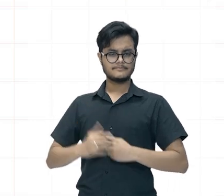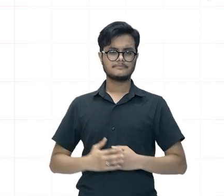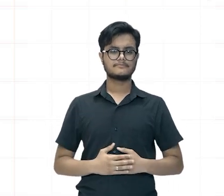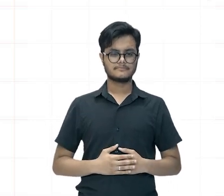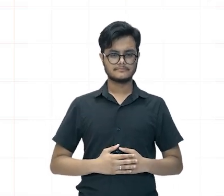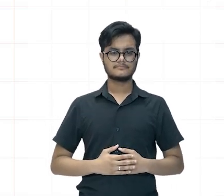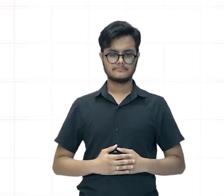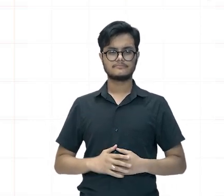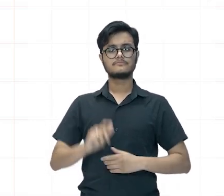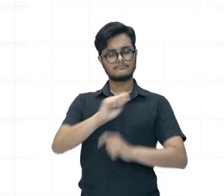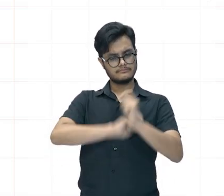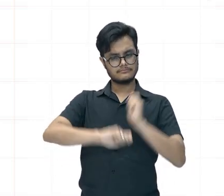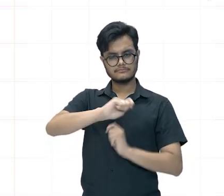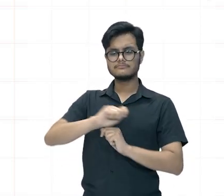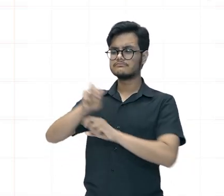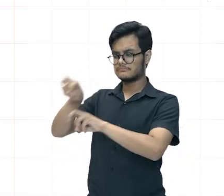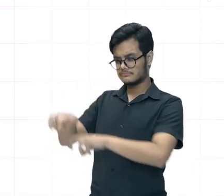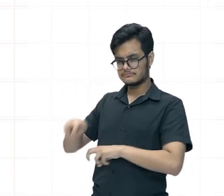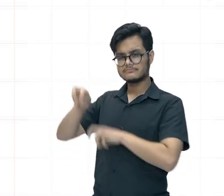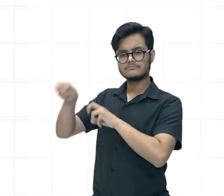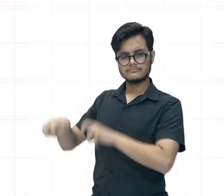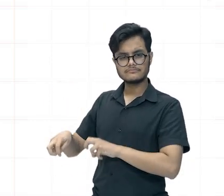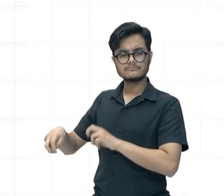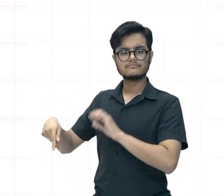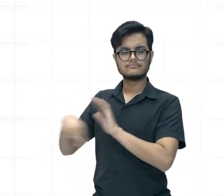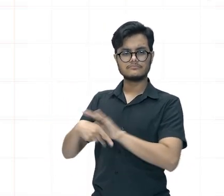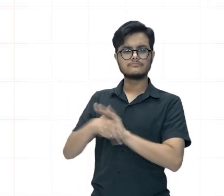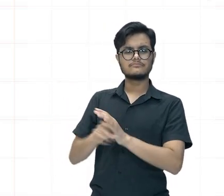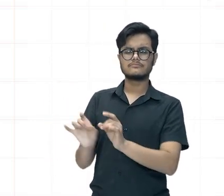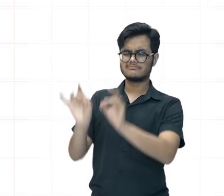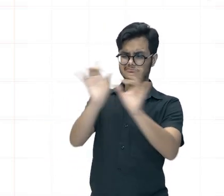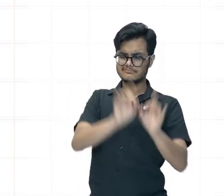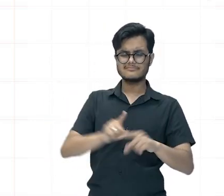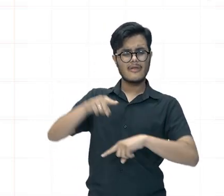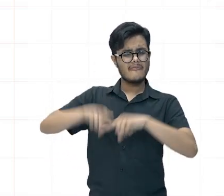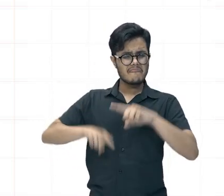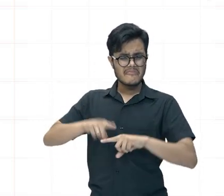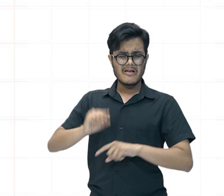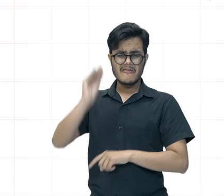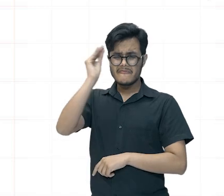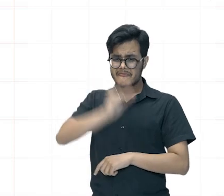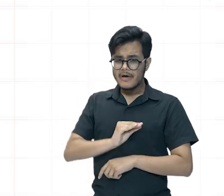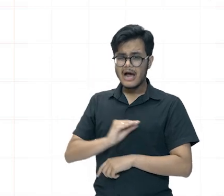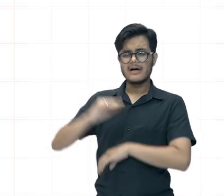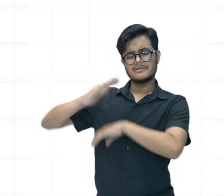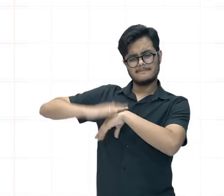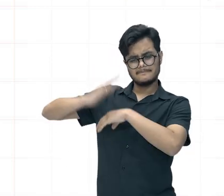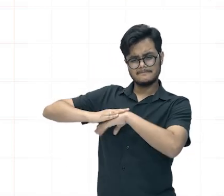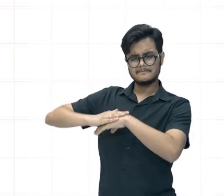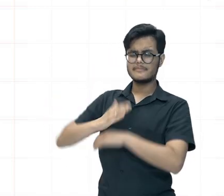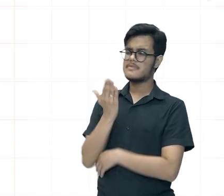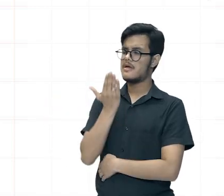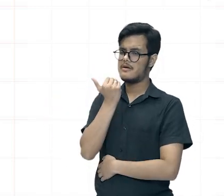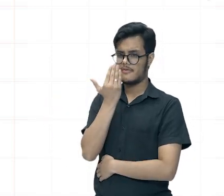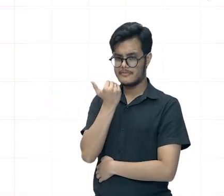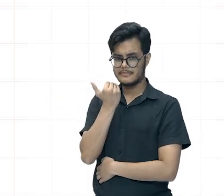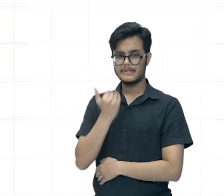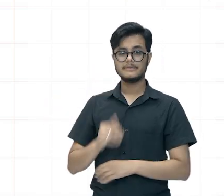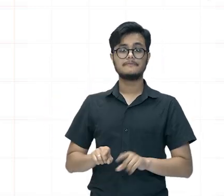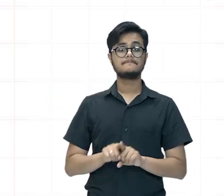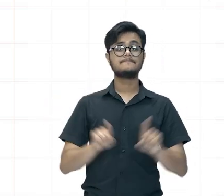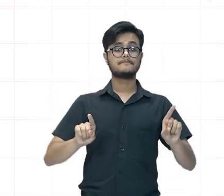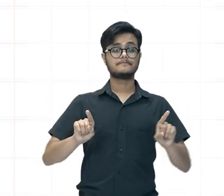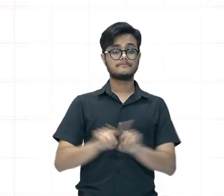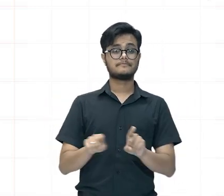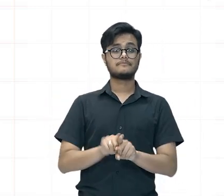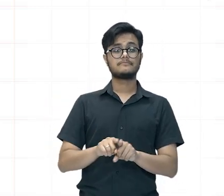Não te esquece disso. A economia baseada, então, na agricultura, ela era o quê? Autossustentável, tá? Então, cada